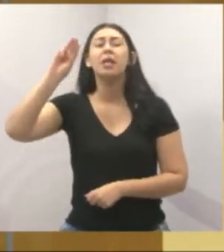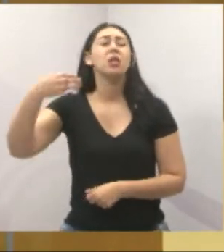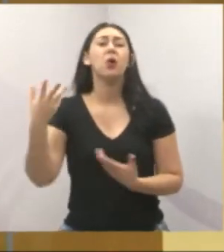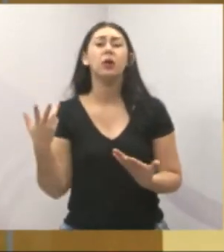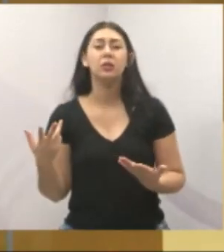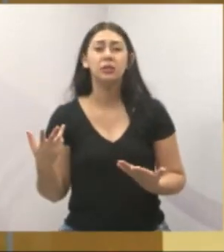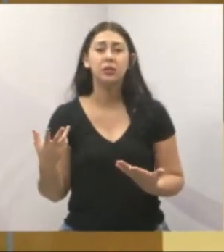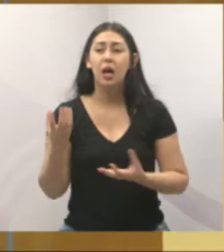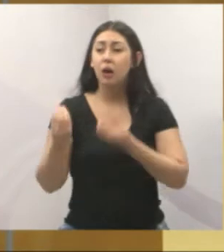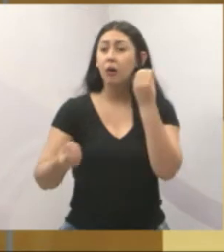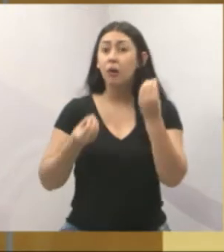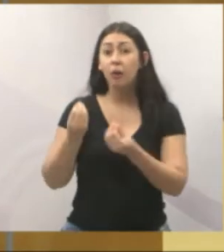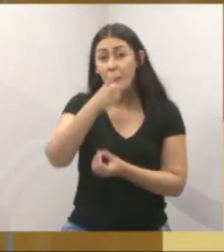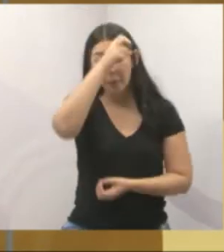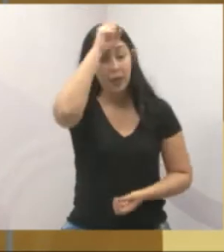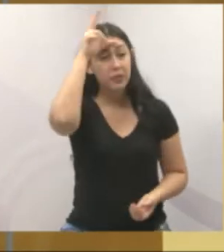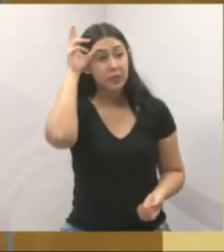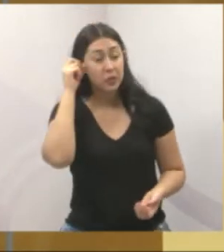que deve